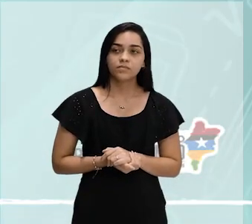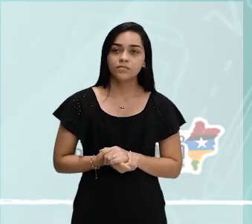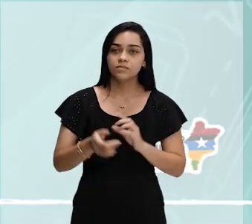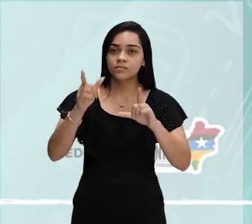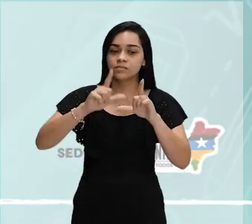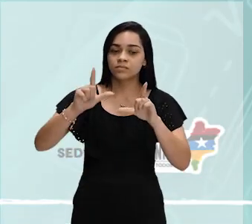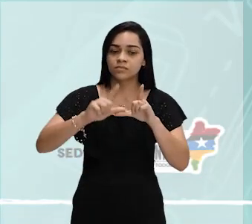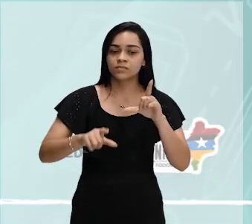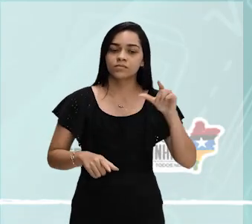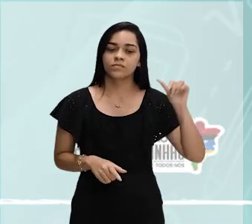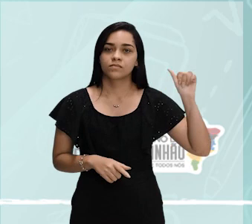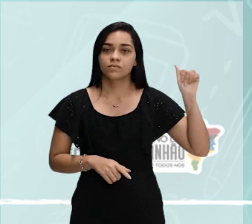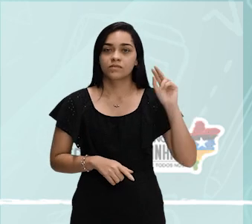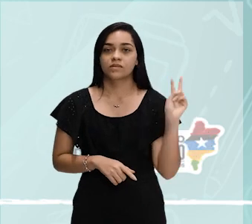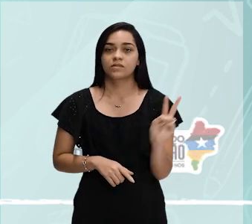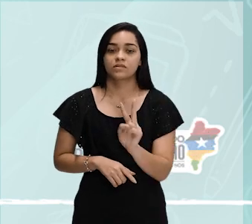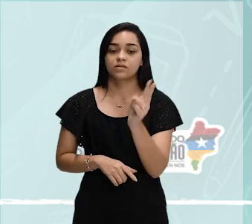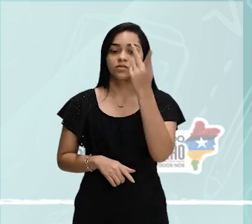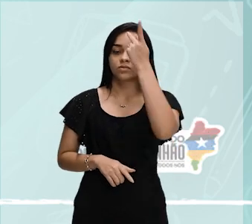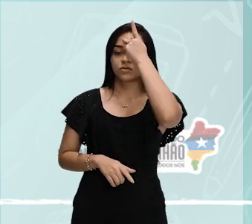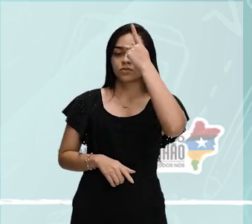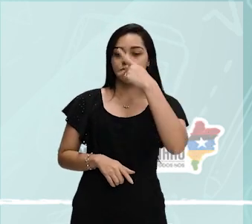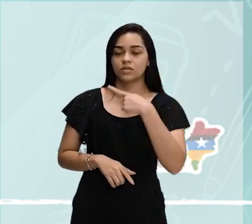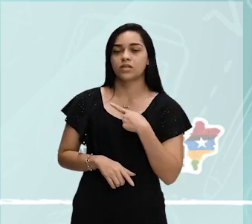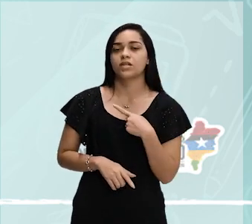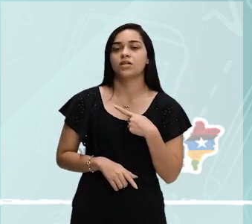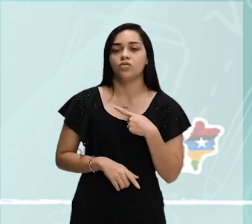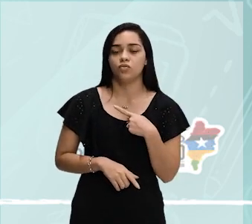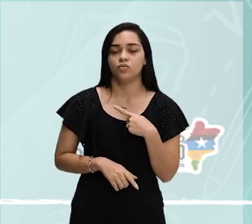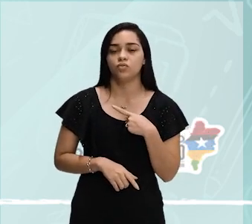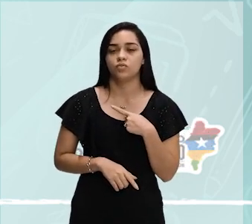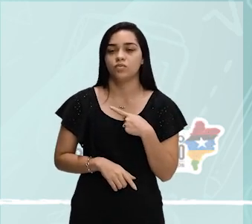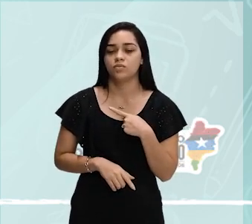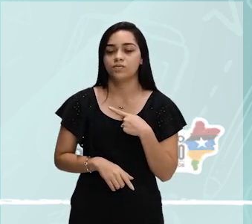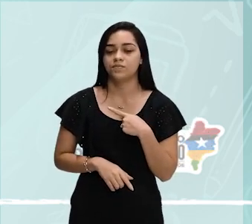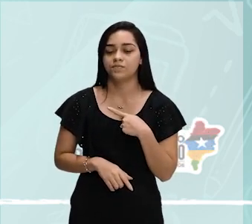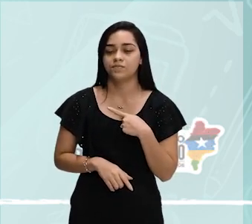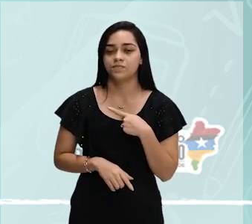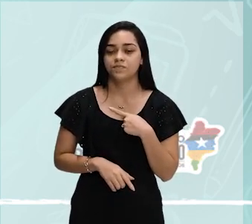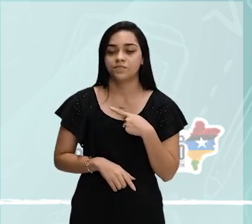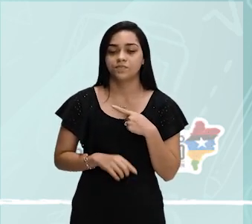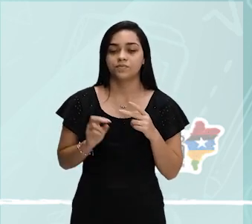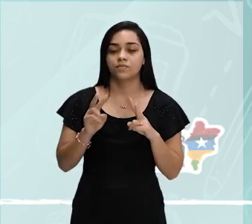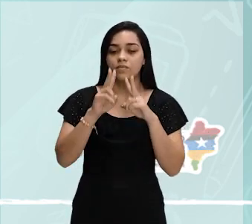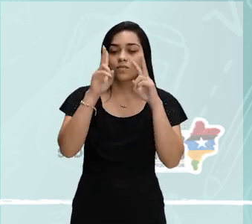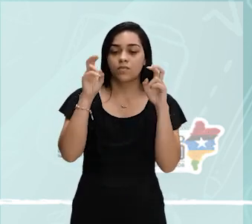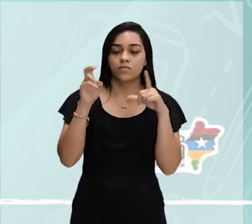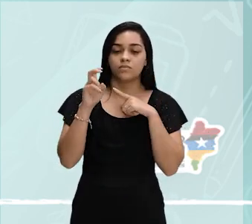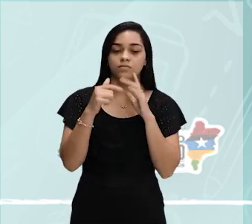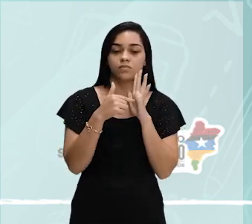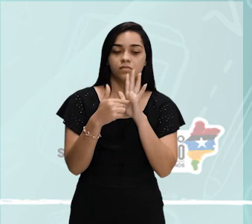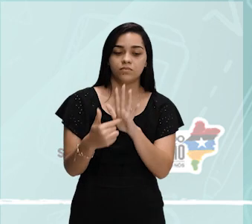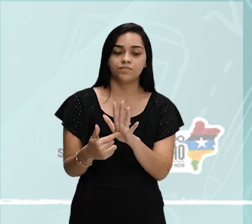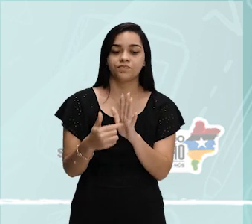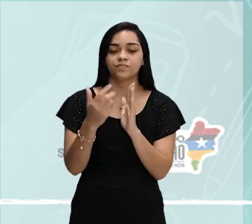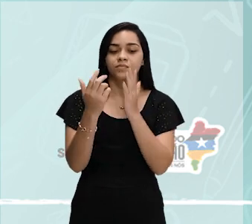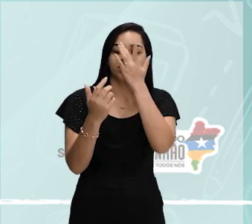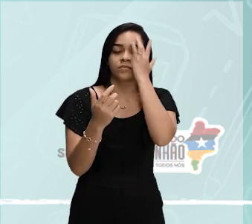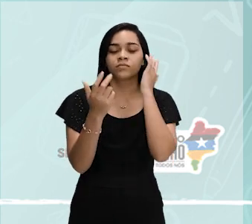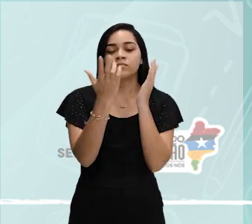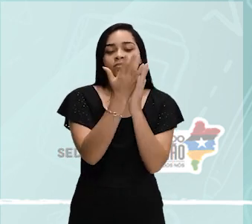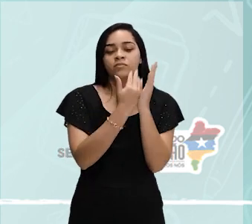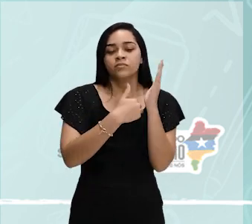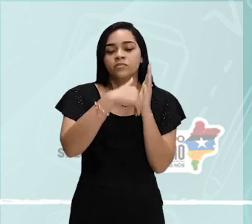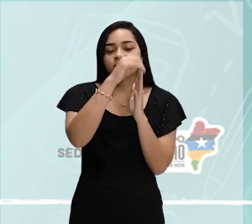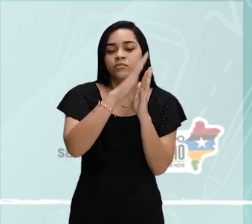A. Valorização do eu, tá? É o subjetivismo. O assunto passa a ser manifestado a partir do